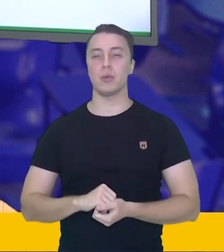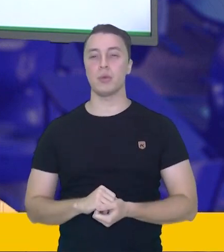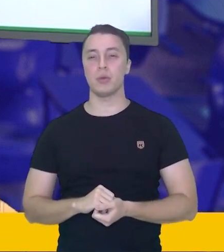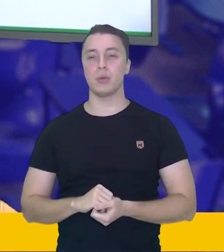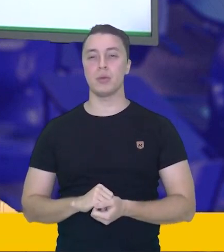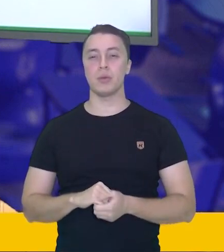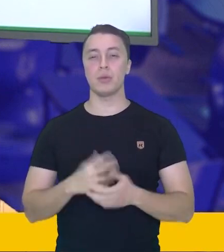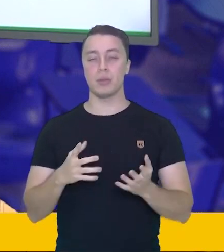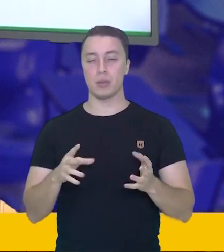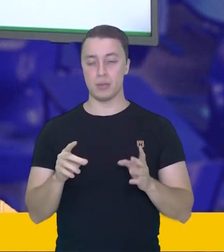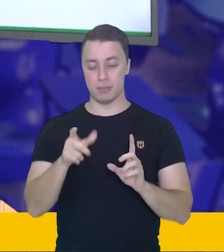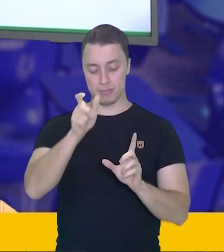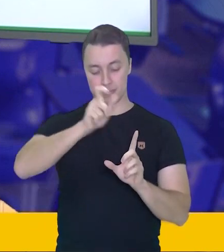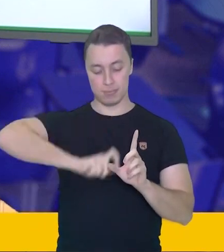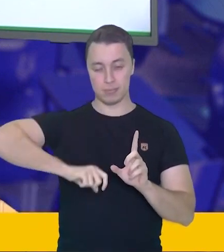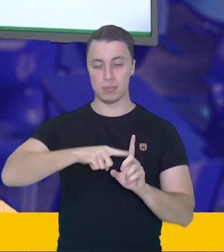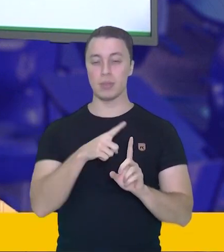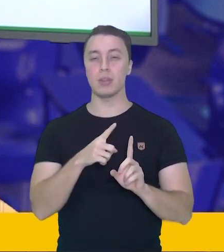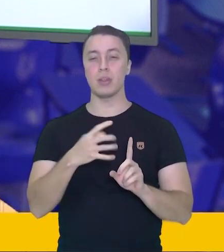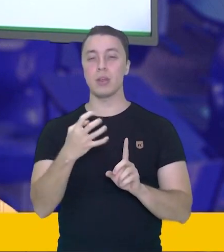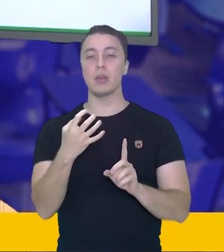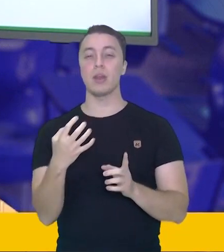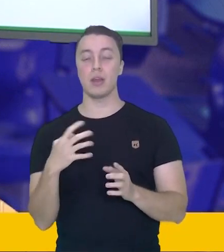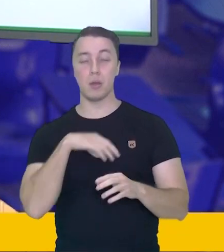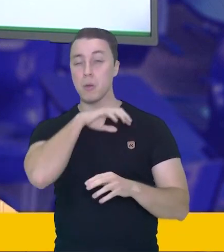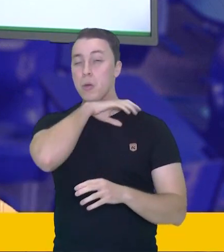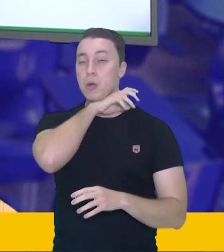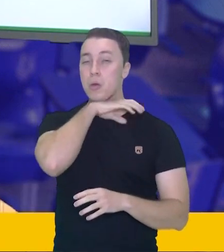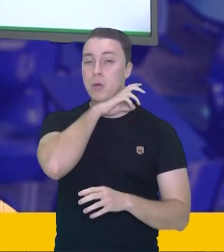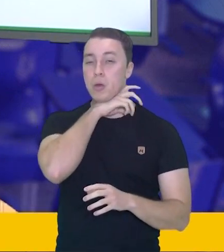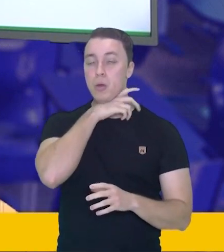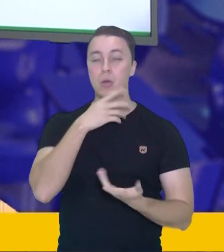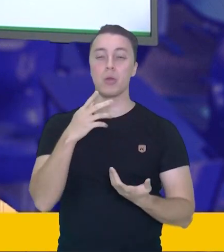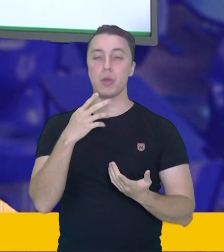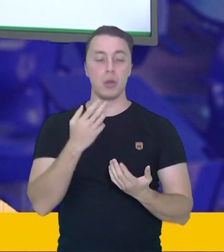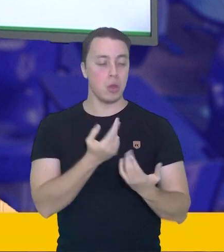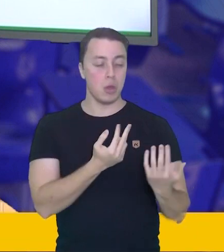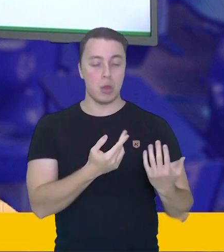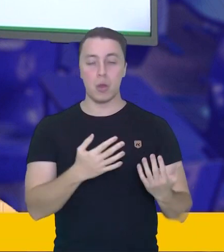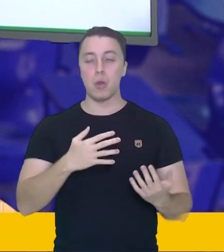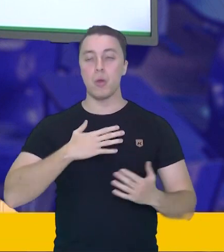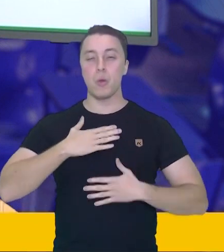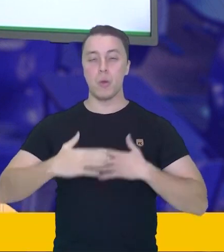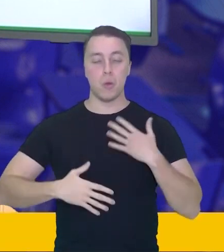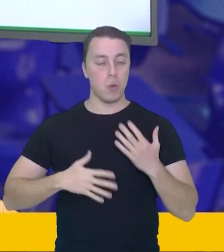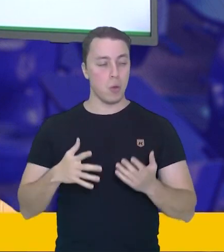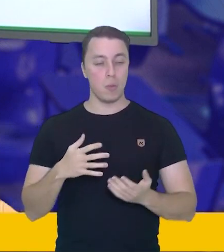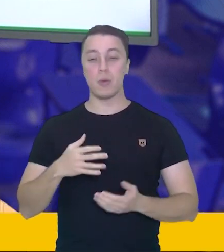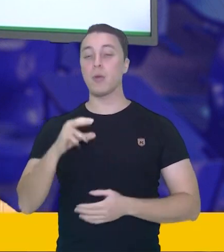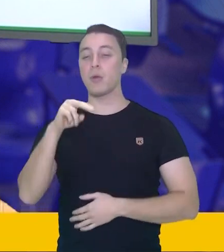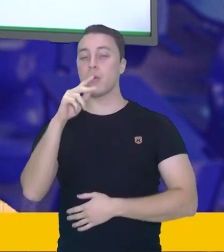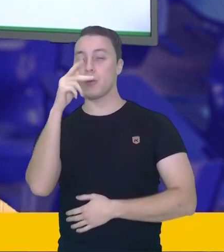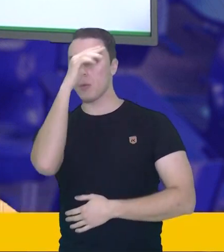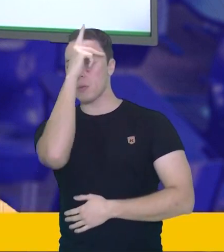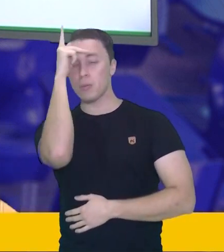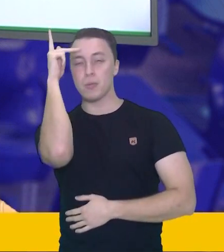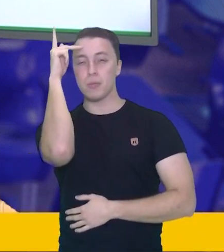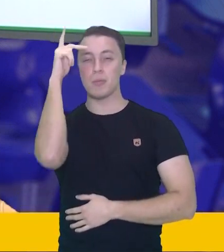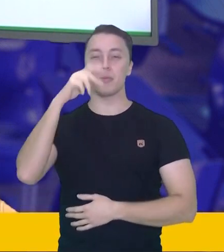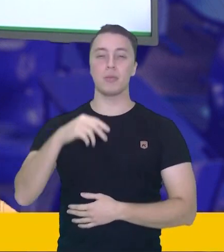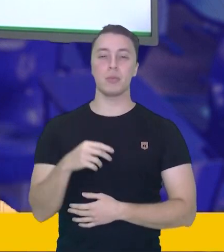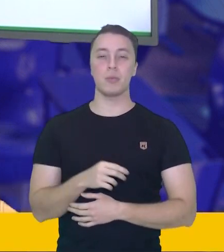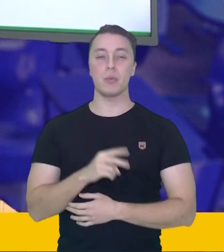personagens geralmente são animais com comportamentos humanos. Vocês lembram qual era o personagem da